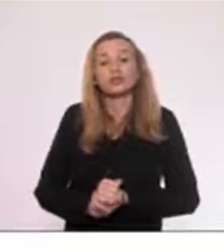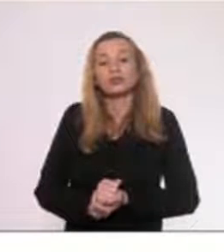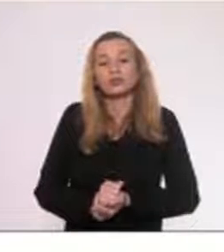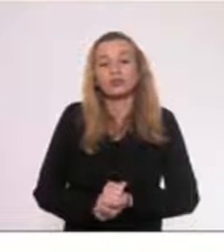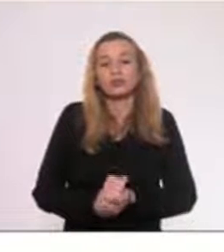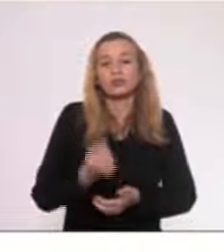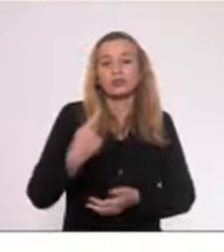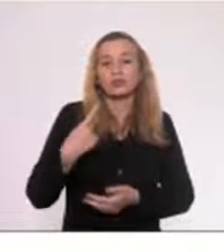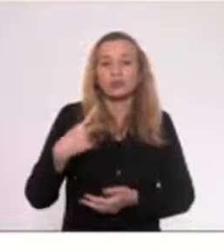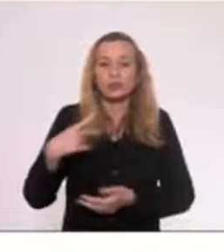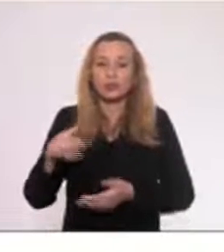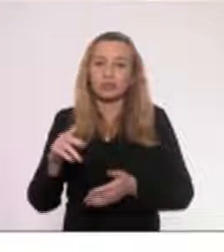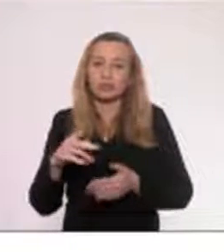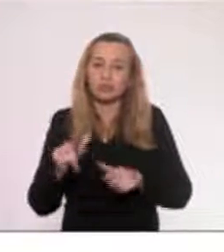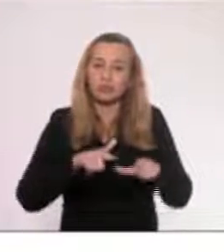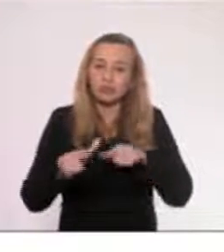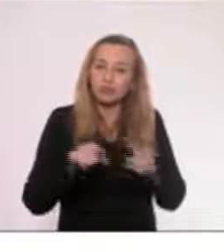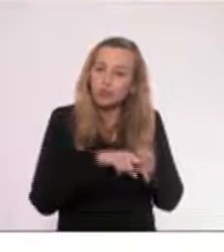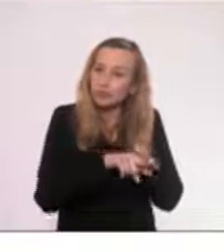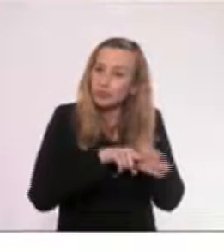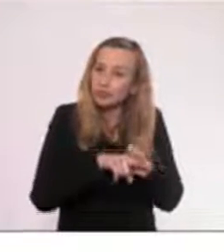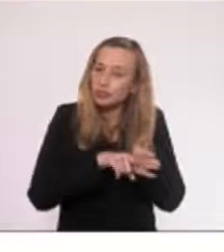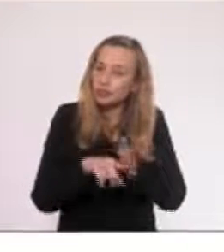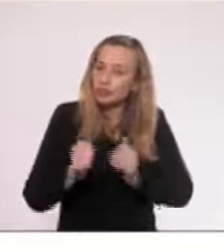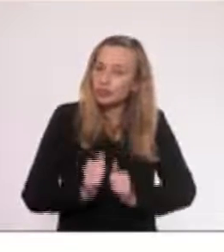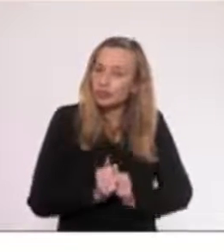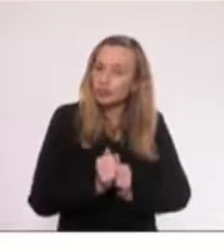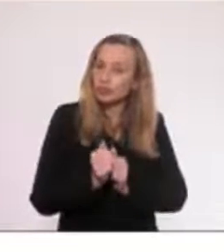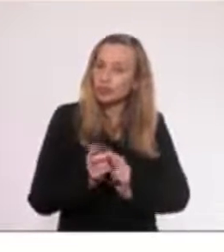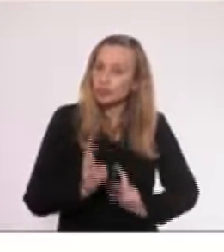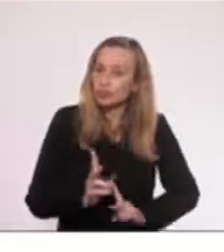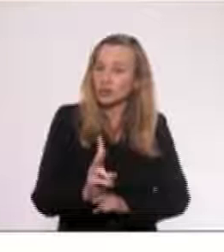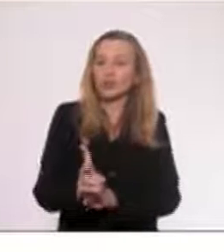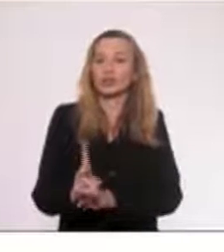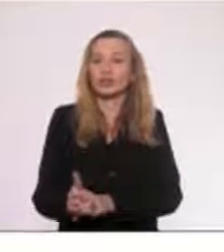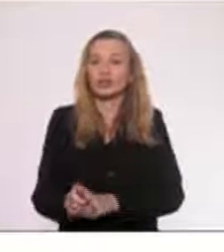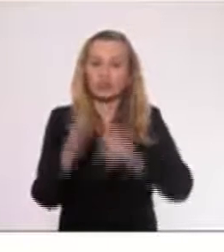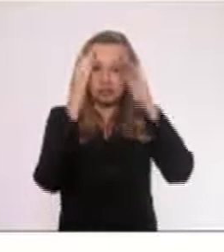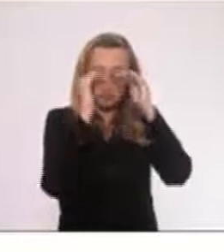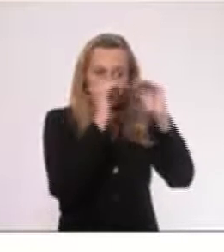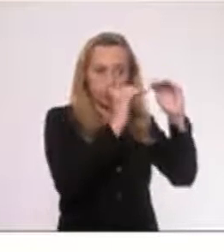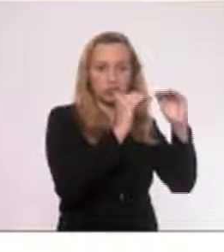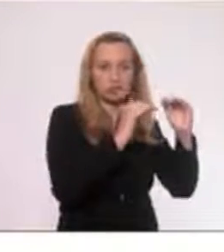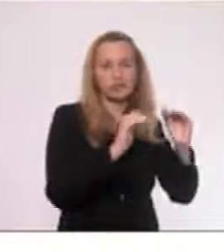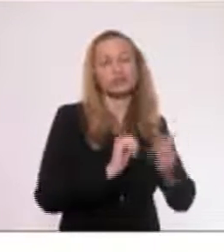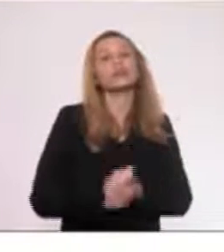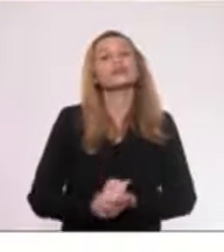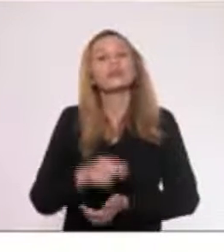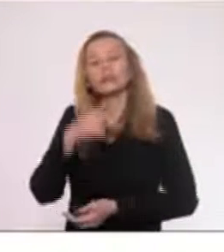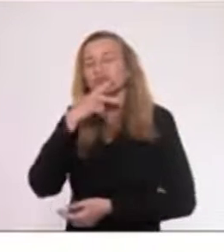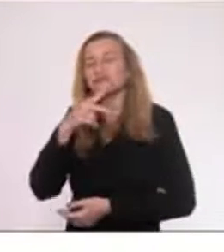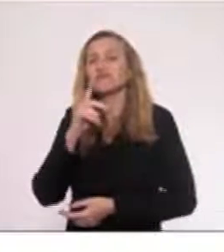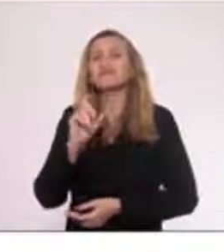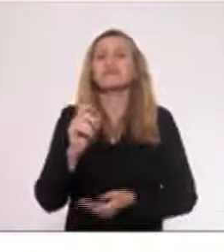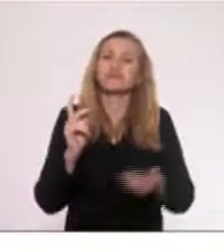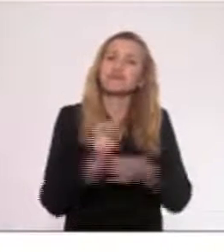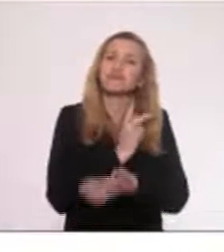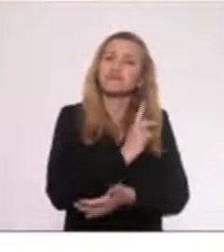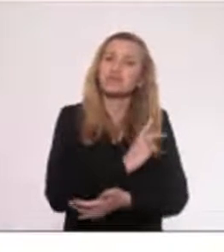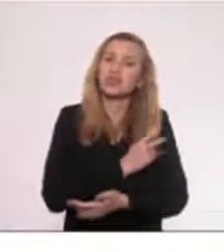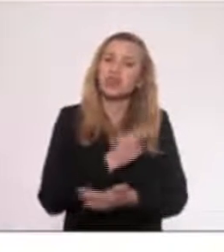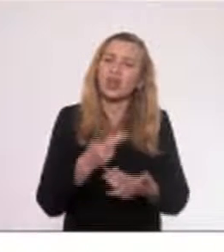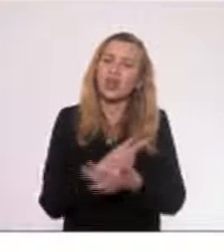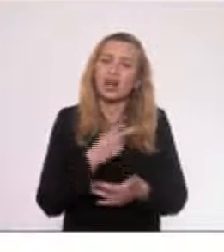prerrogativa de fiscalização fosse mantida e respeitada por esse parlamento. O que há de errado em abrir